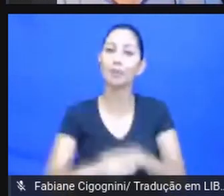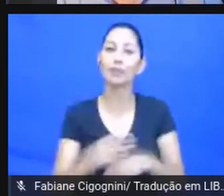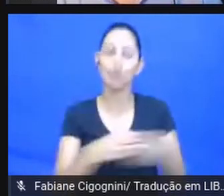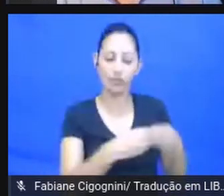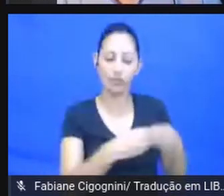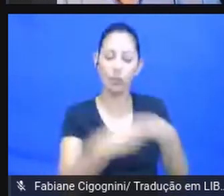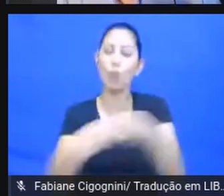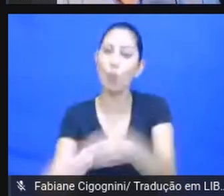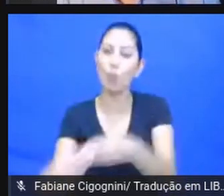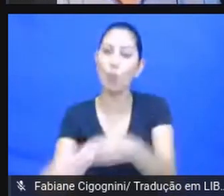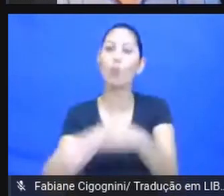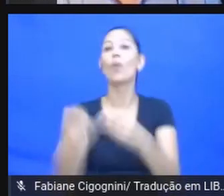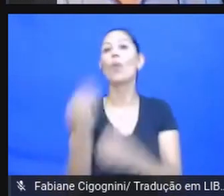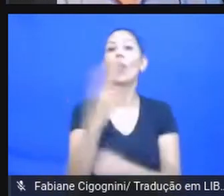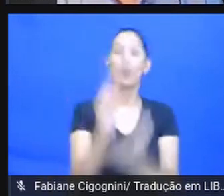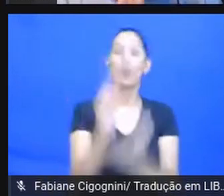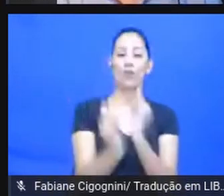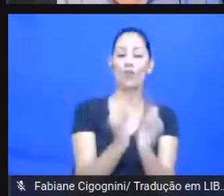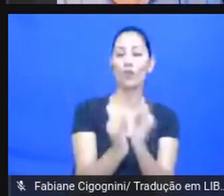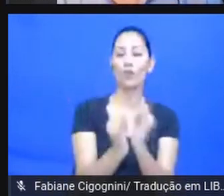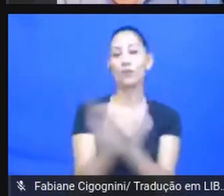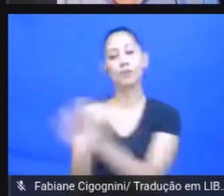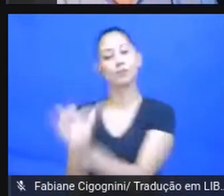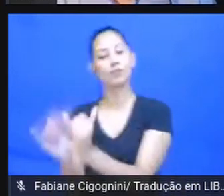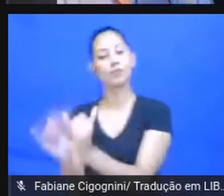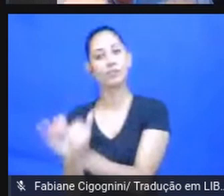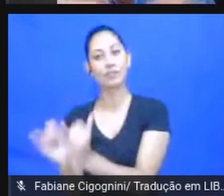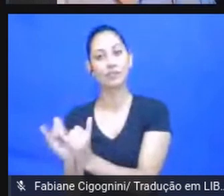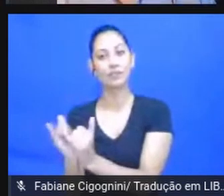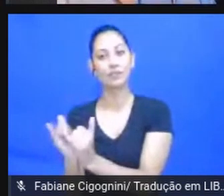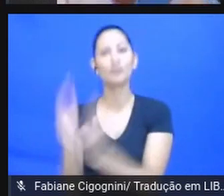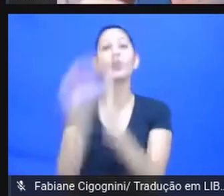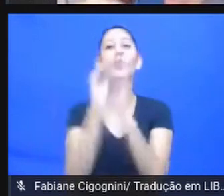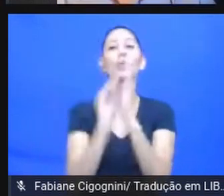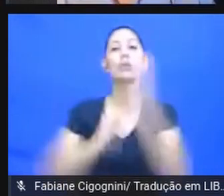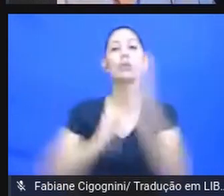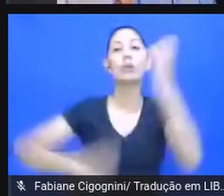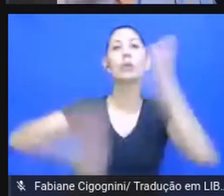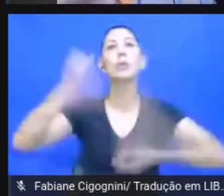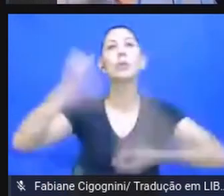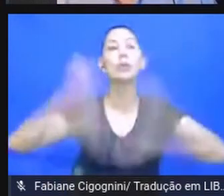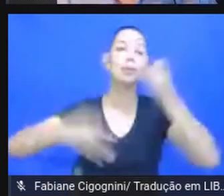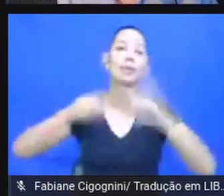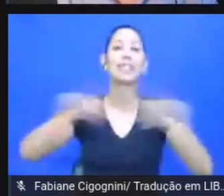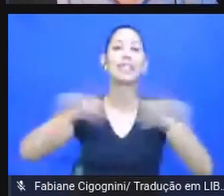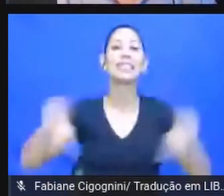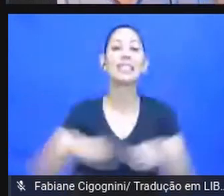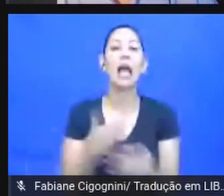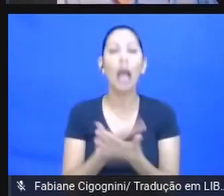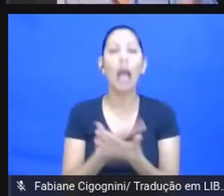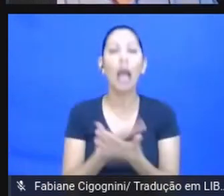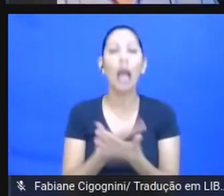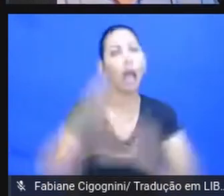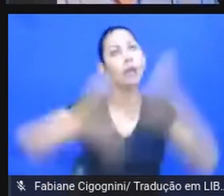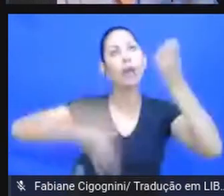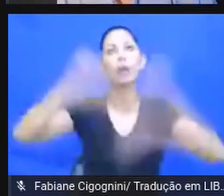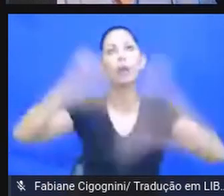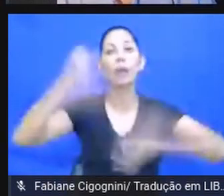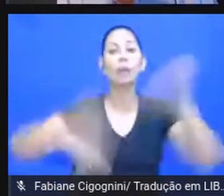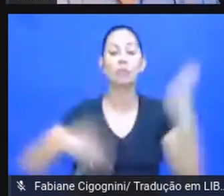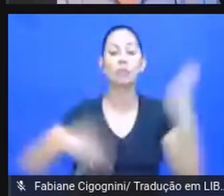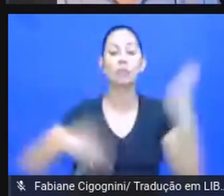formas de ensinar. O conteúdo não precisa ser explicado em sala de aula, o professor pode gravar ou usar conteúdos e